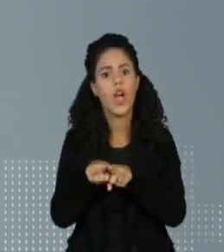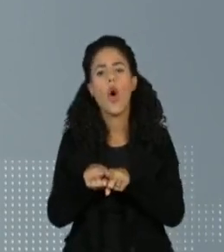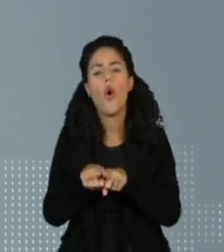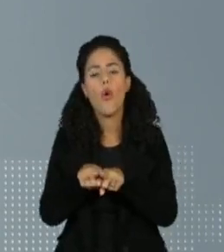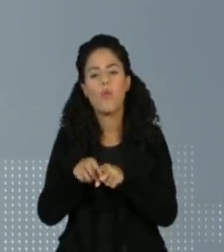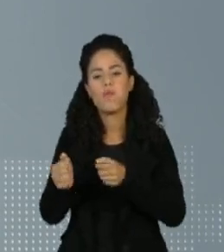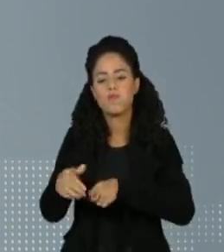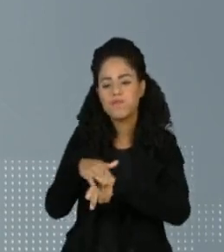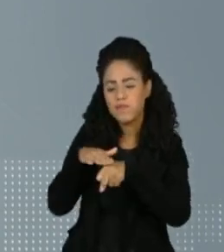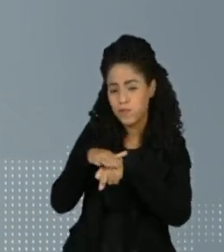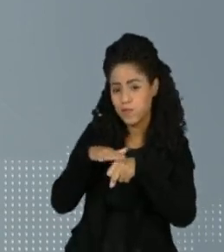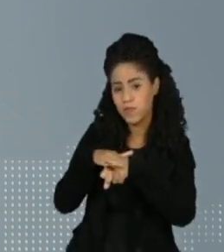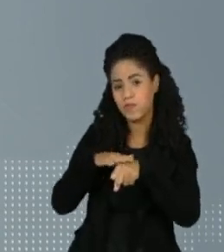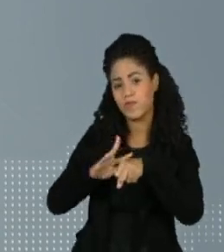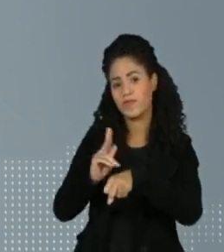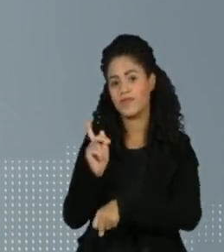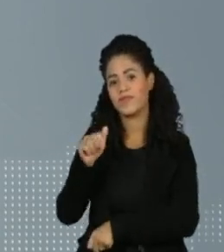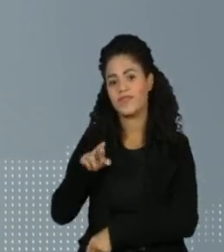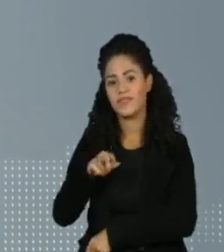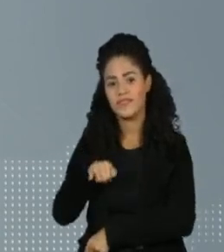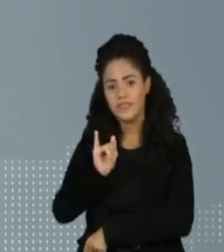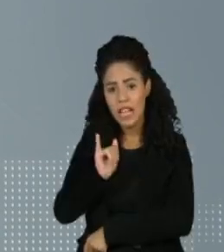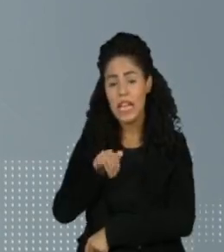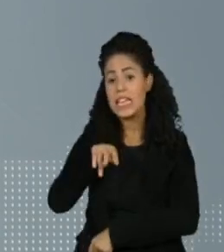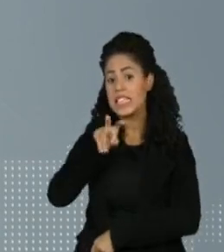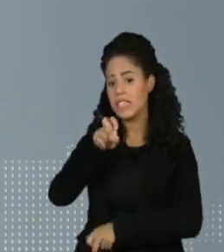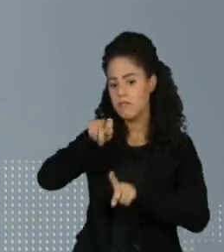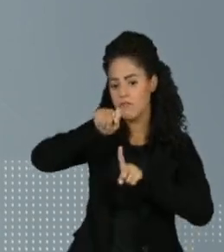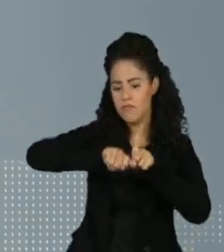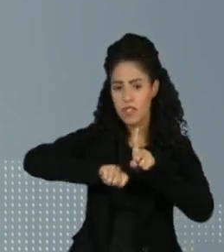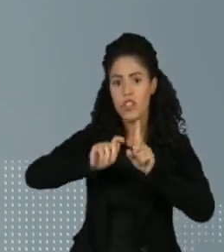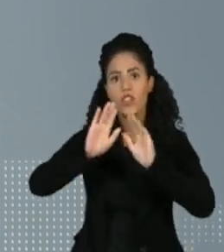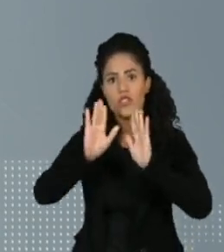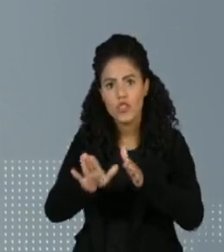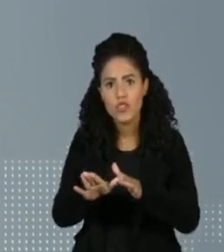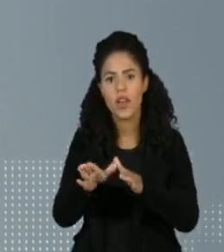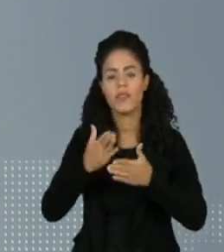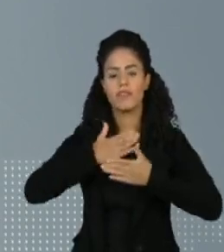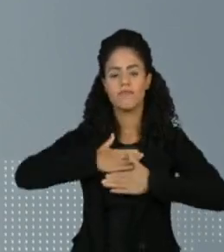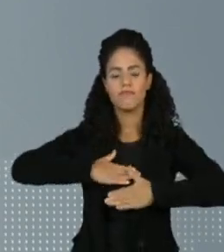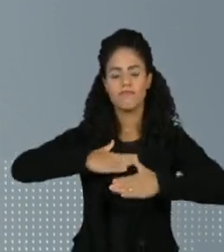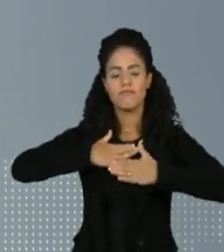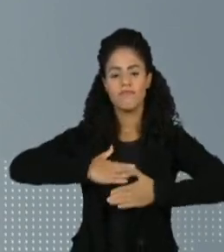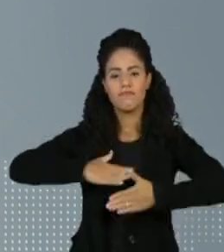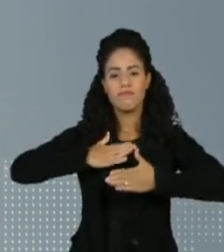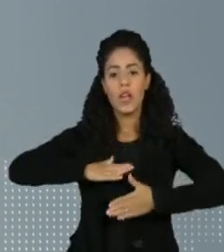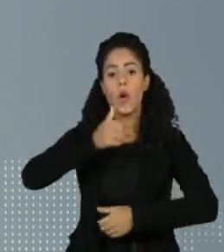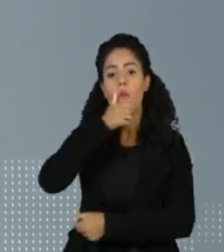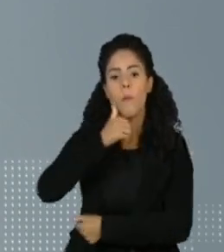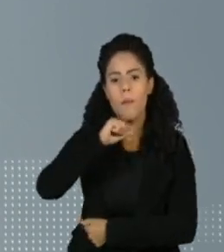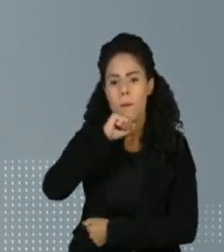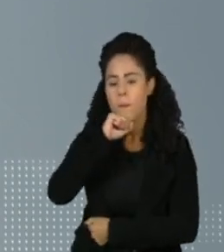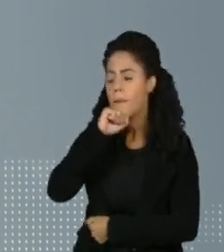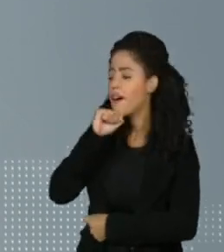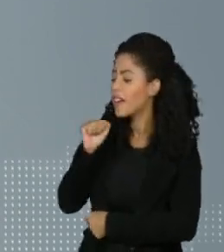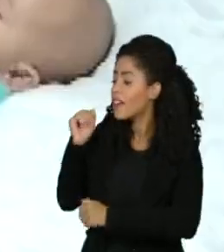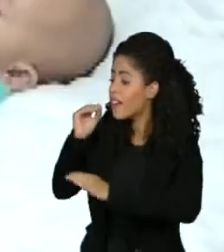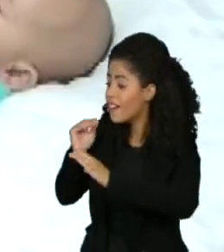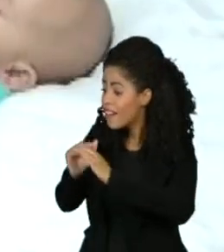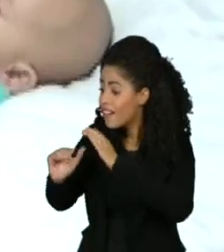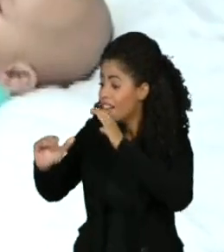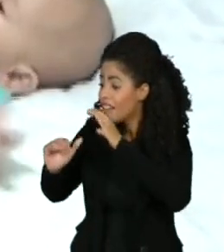Henry também são constantes. Com 5 meses, o bebê se acalma quando a mãe o estimula